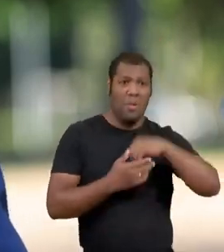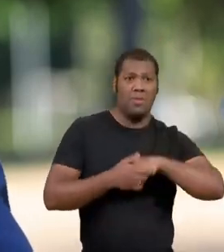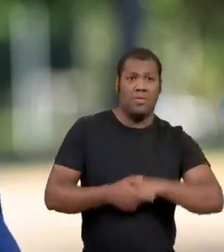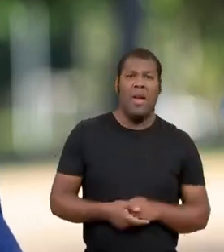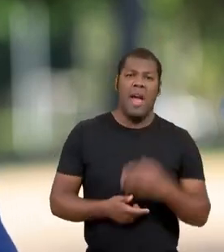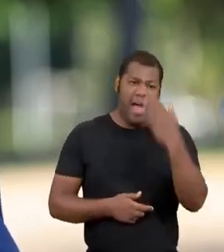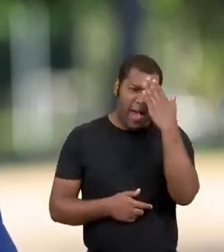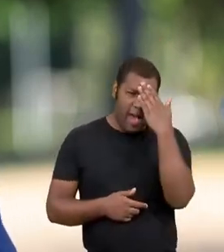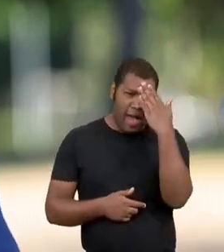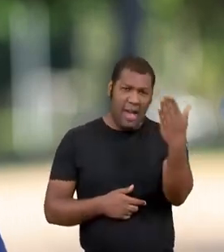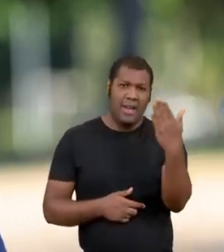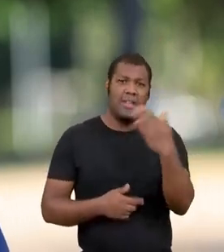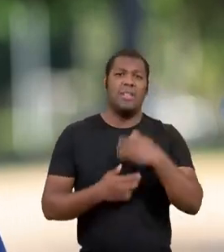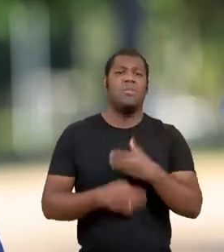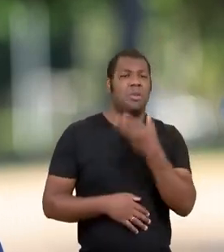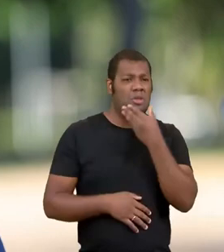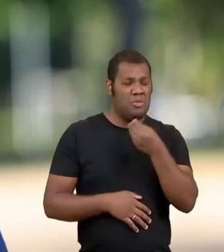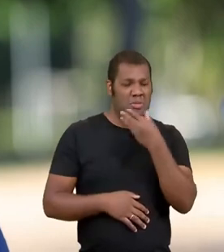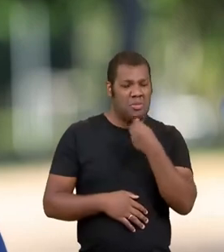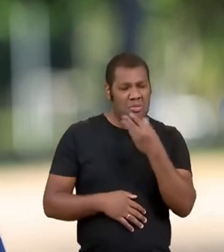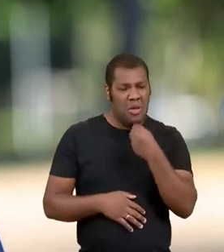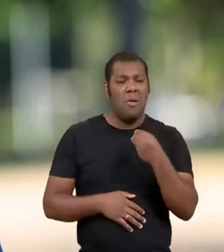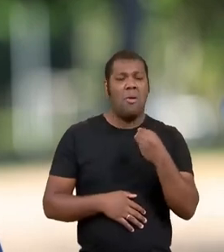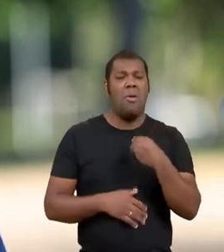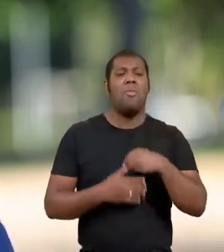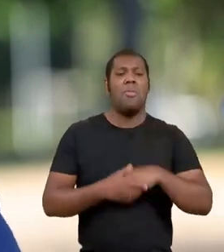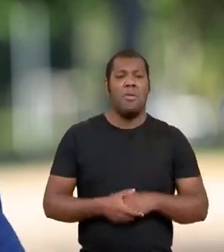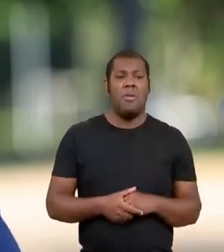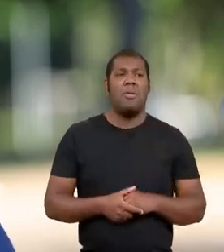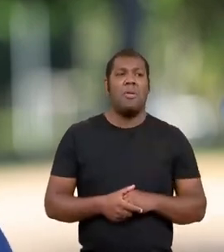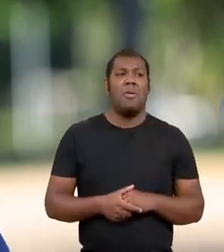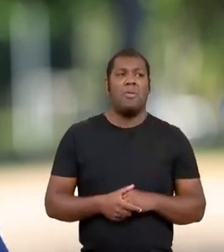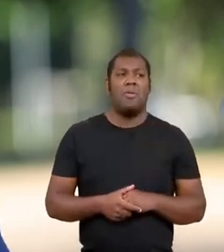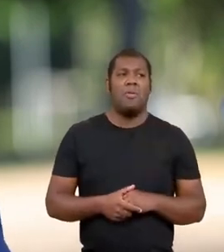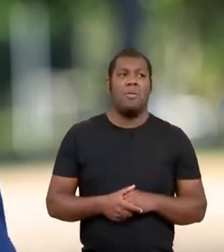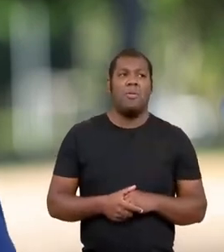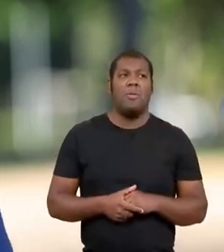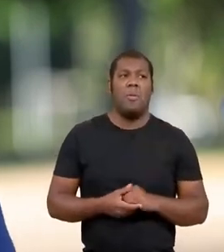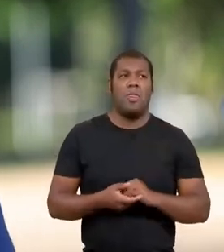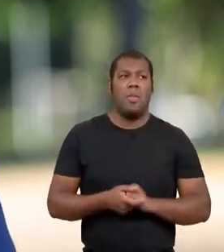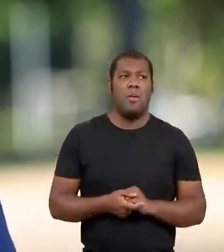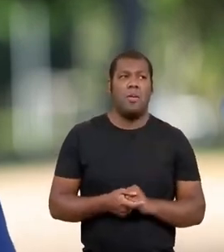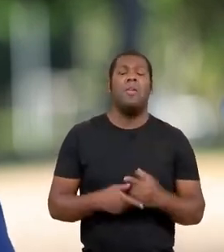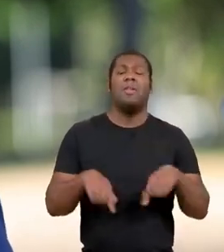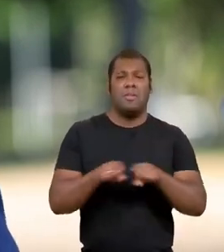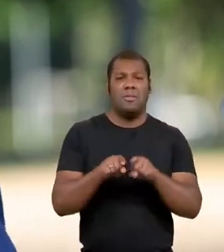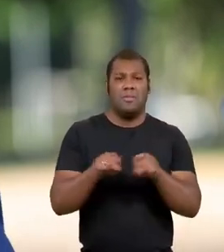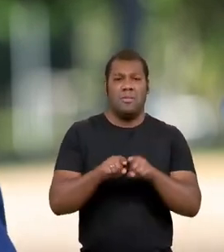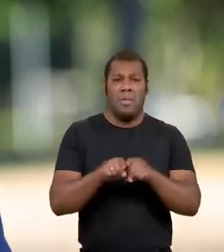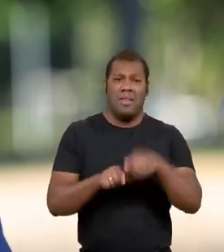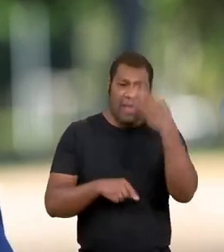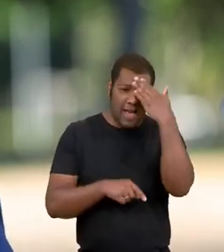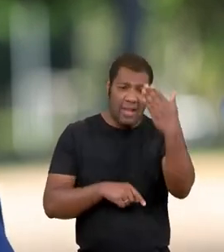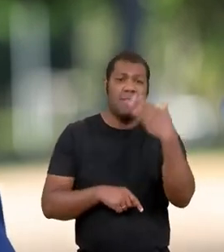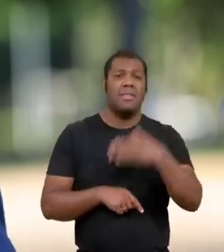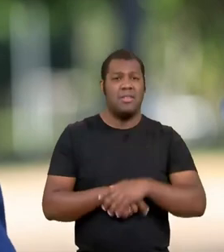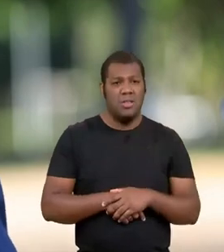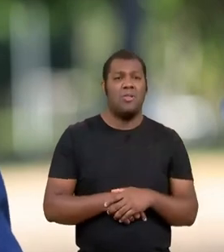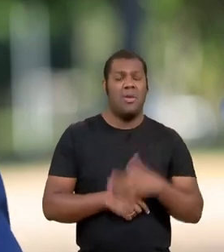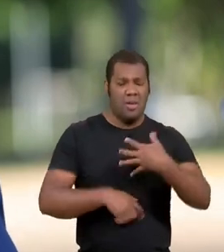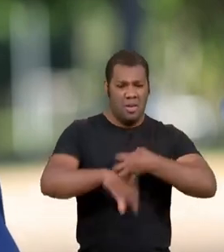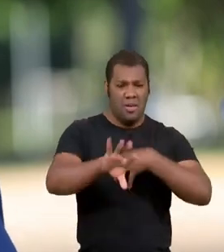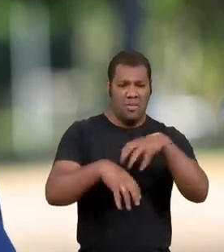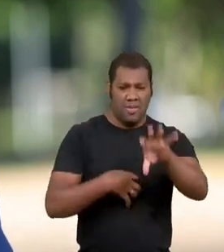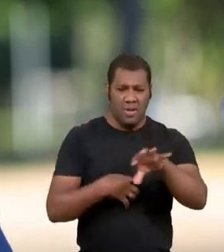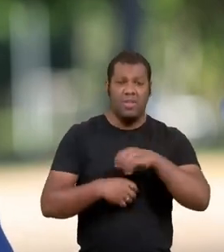por mim quando eu estava na Polícia Federal e pelos atos solidariedade muito muito interessado